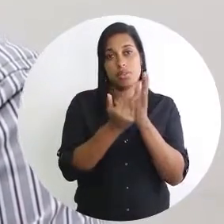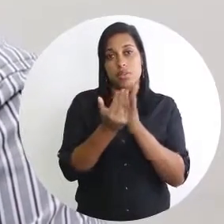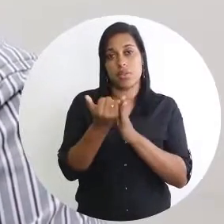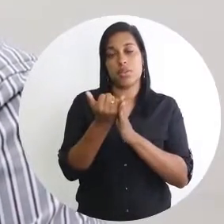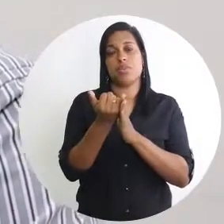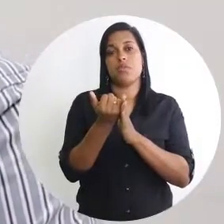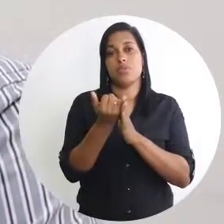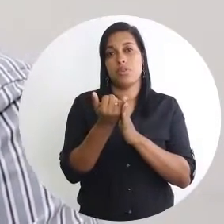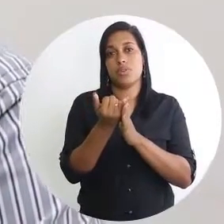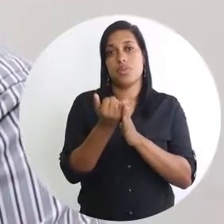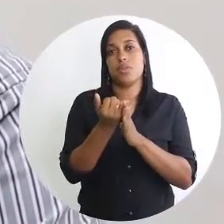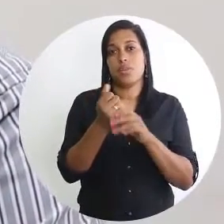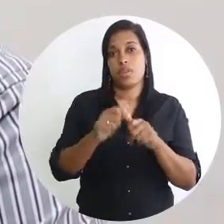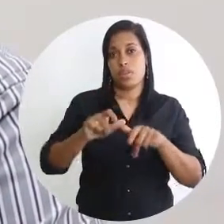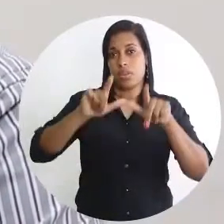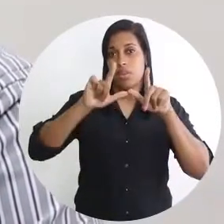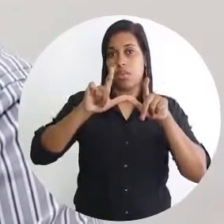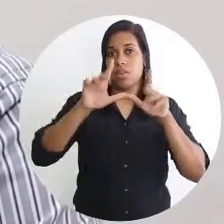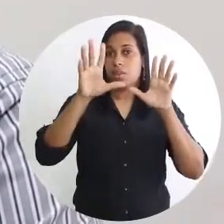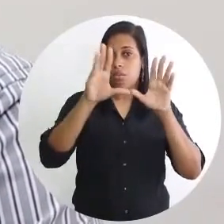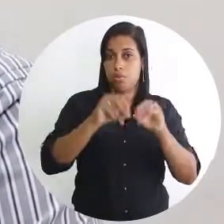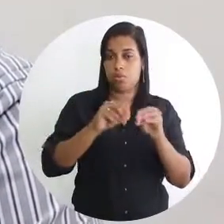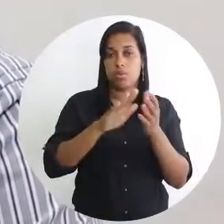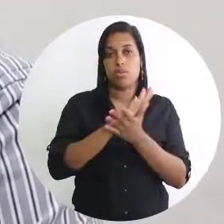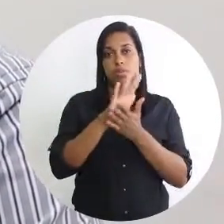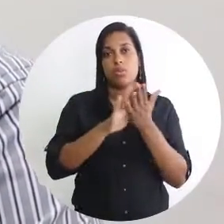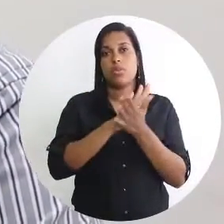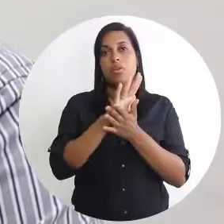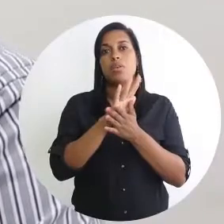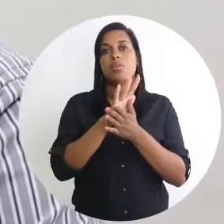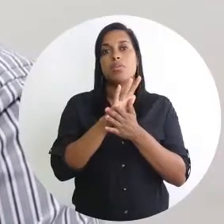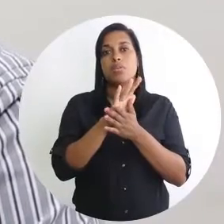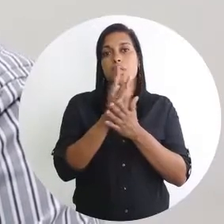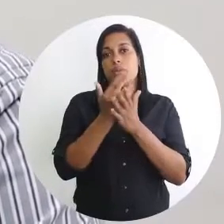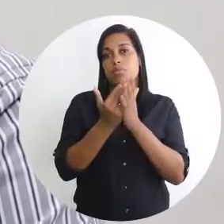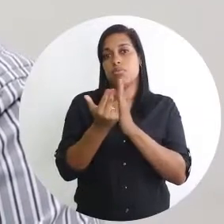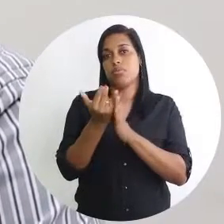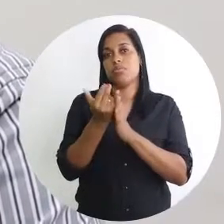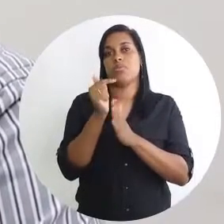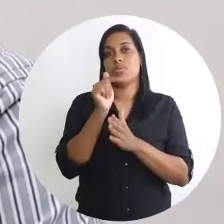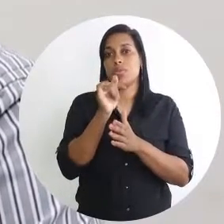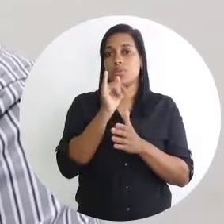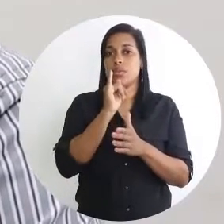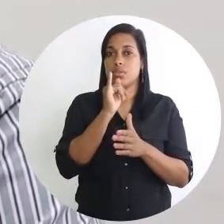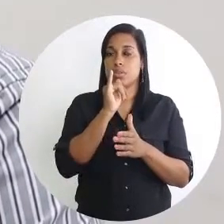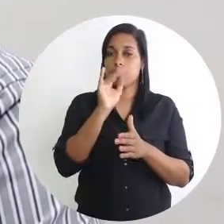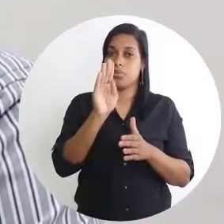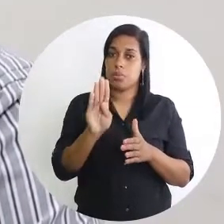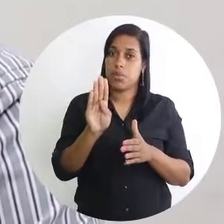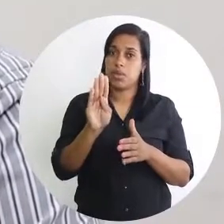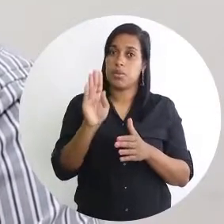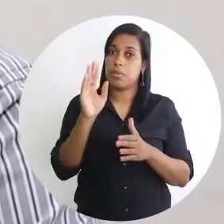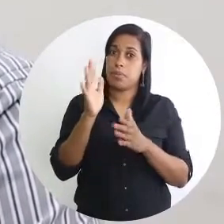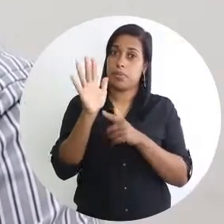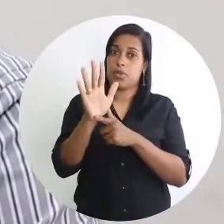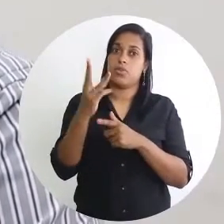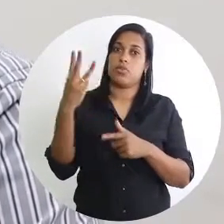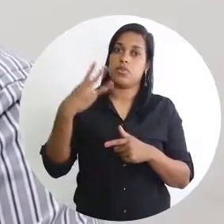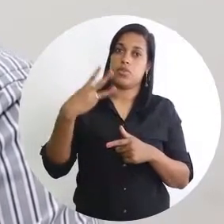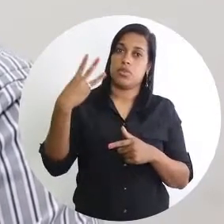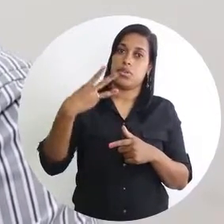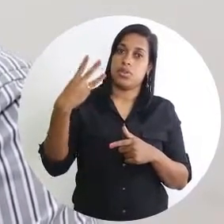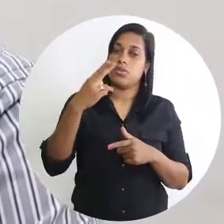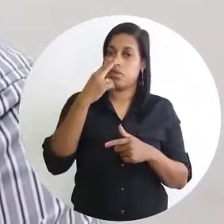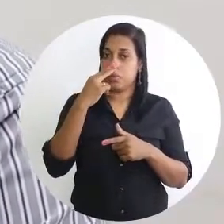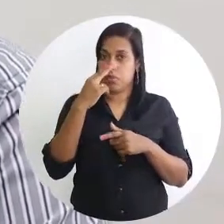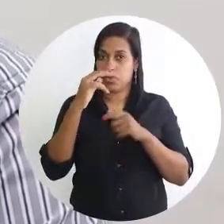terceira não coube direito na tela, ele reduziu ela e não mostrou a quarta imagem. E nesse exemplo B aqui, ele mostra as 3 imagens com o mesmo